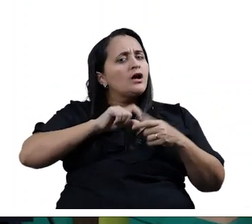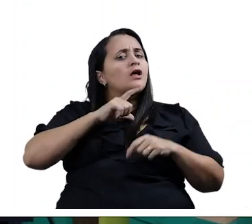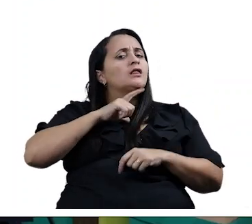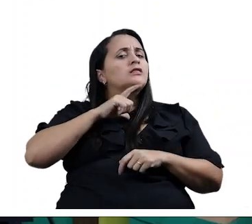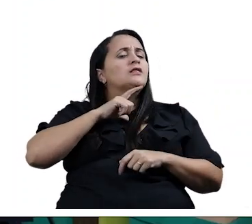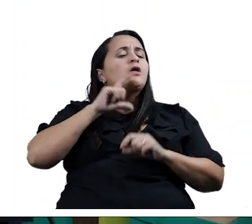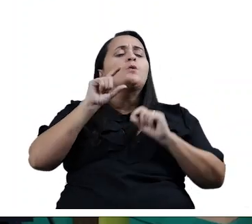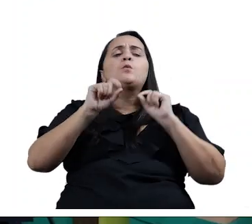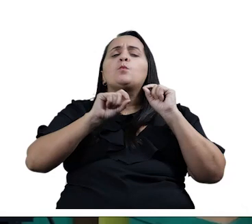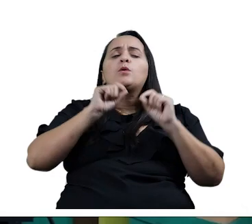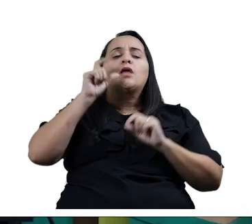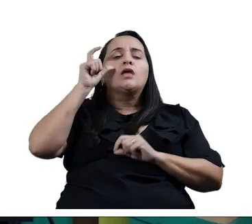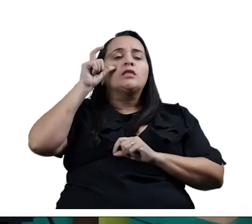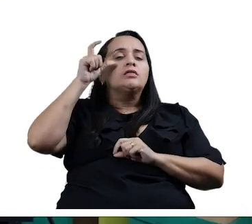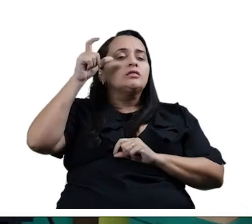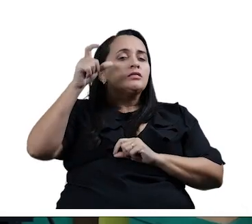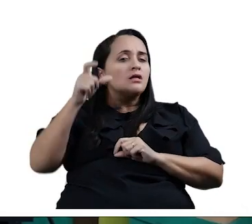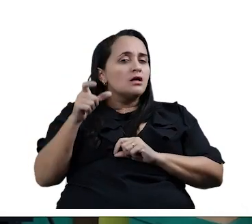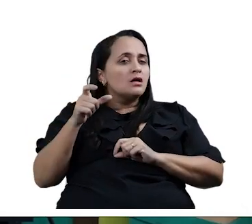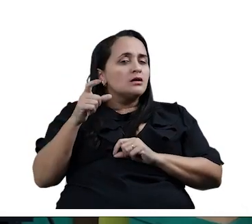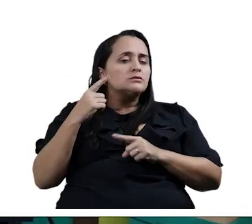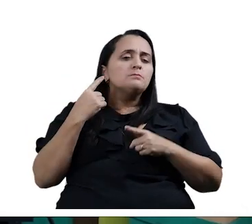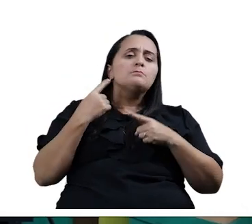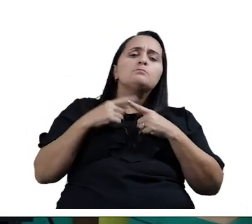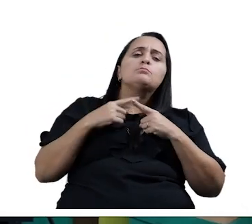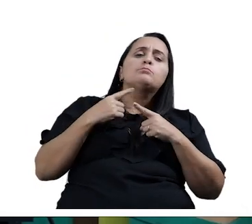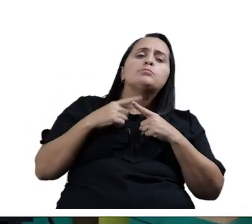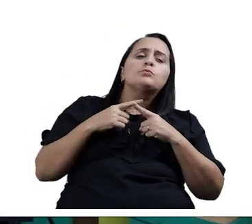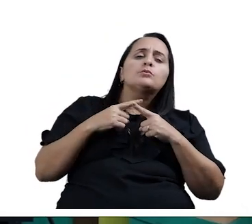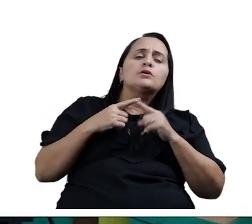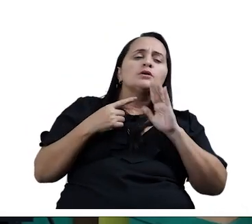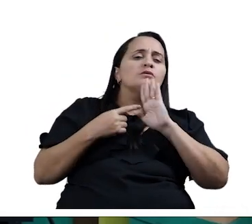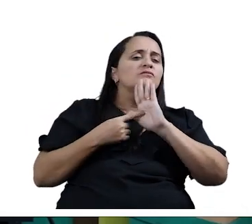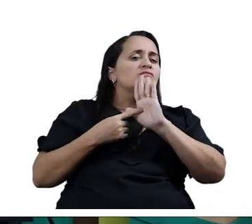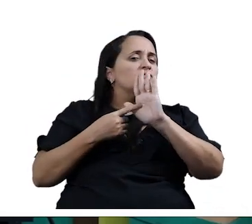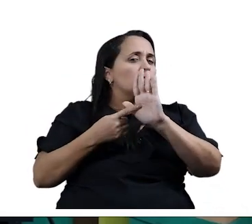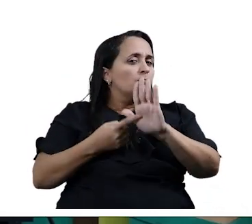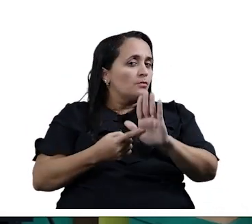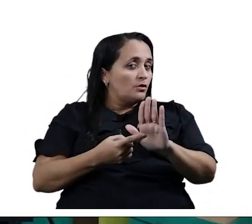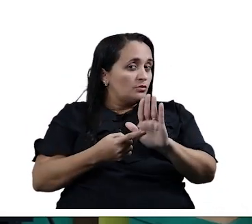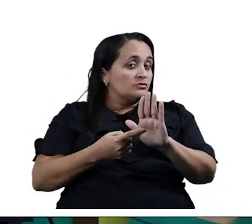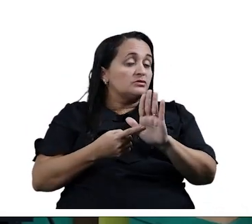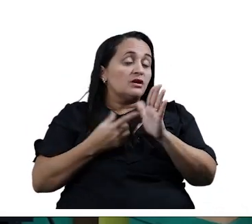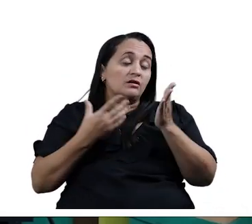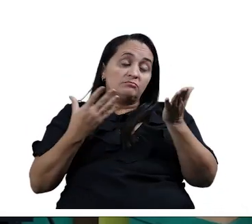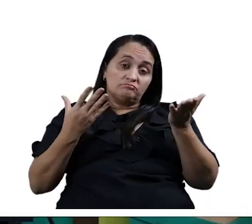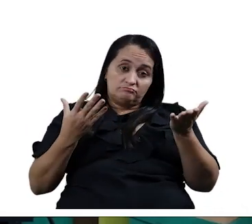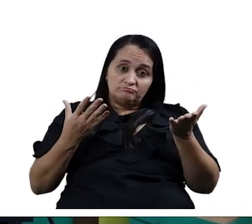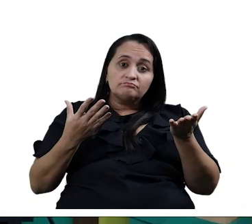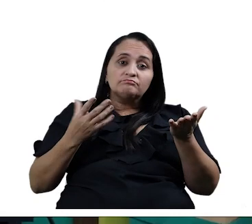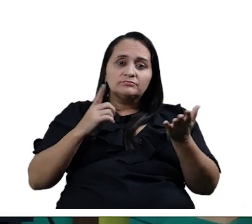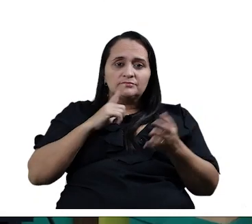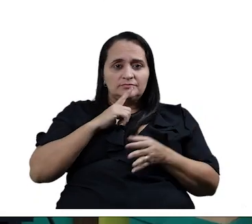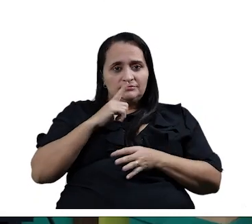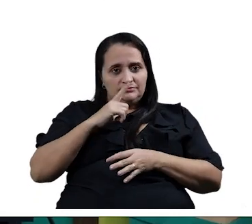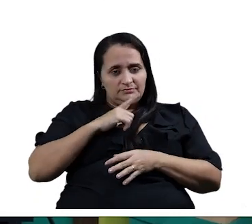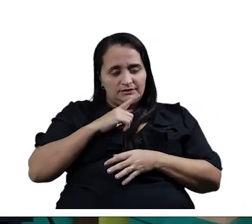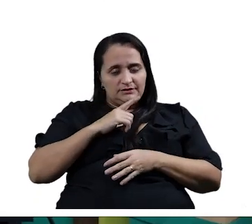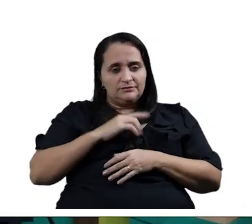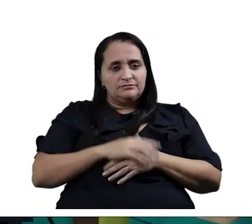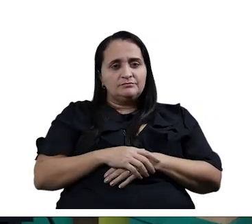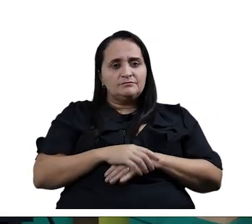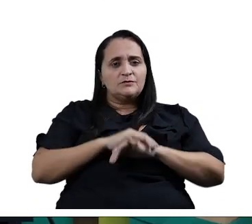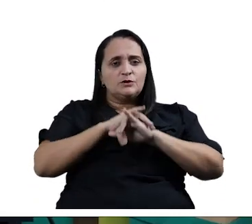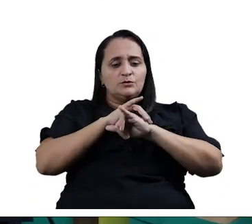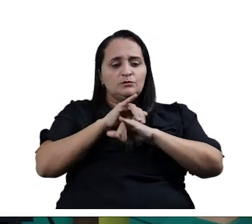uma intencionalidade, ele tem um motivo, um porquê, algo que eu quero fazer, algo que eu quero trazer. Então,